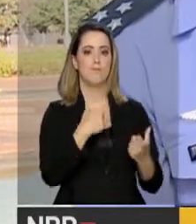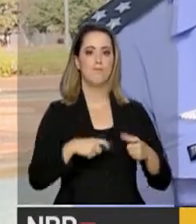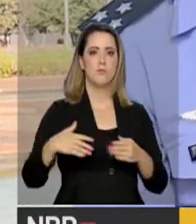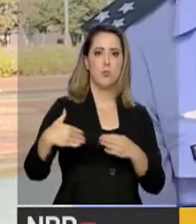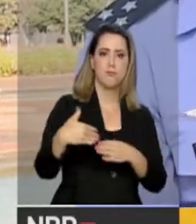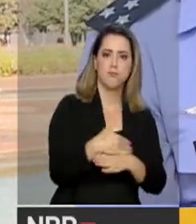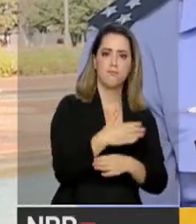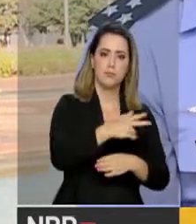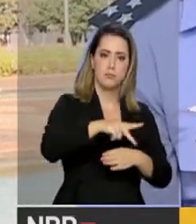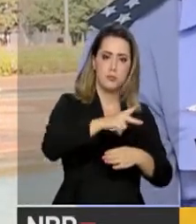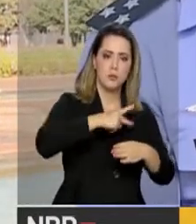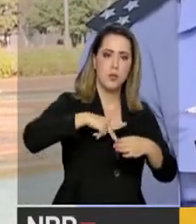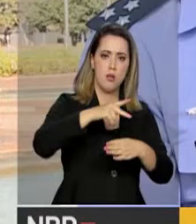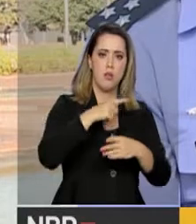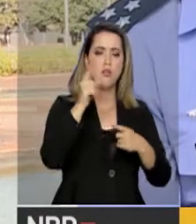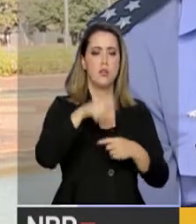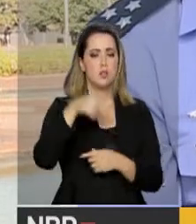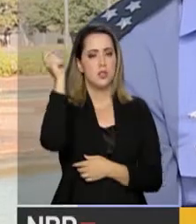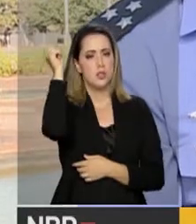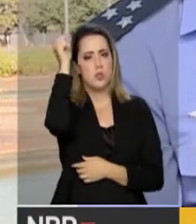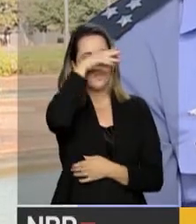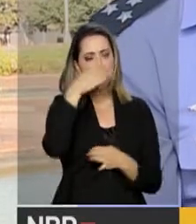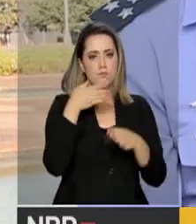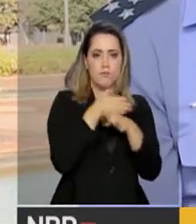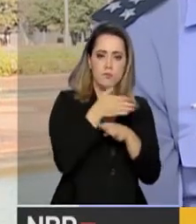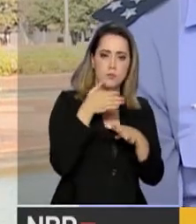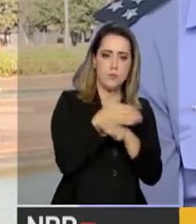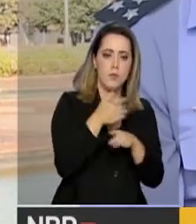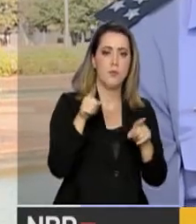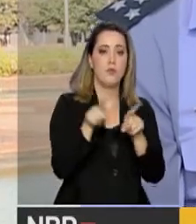fronteira na região amazônica, dificuldade de acesso,